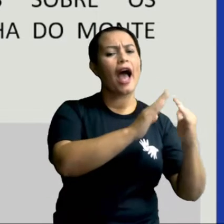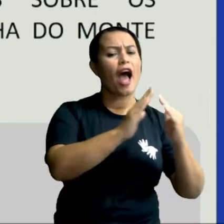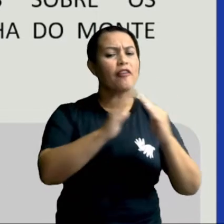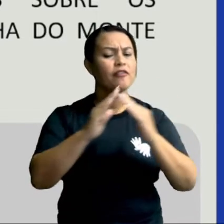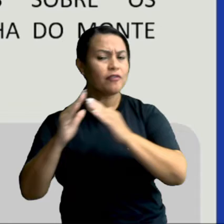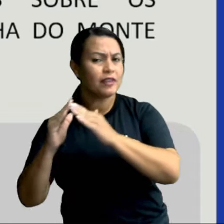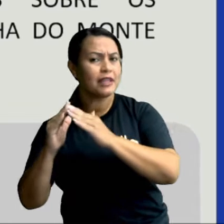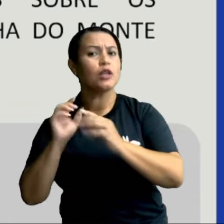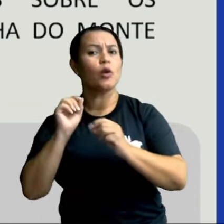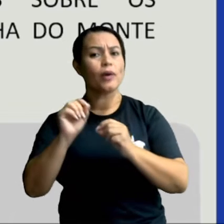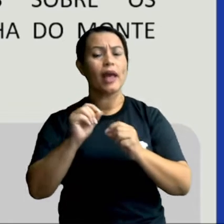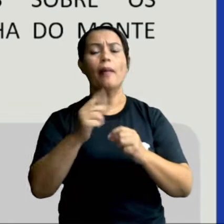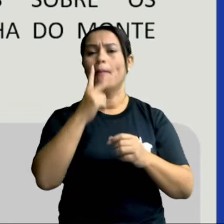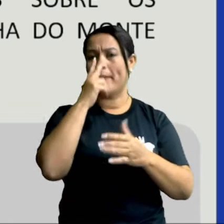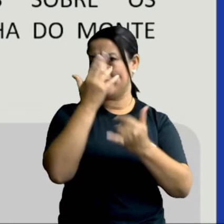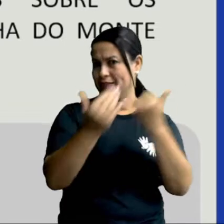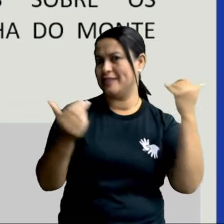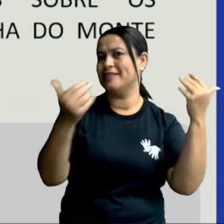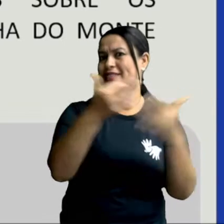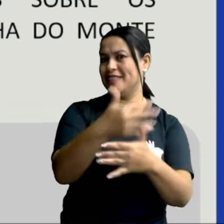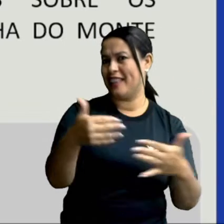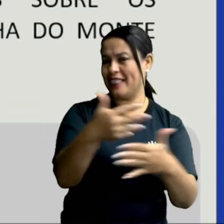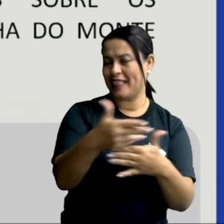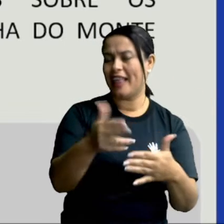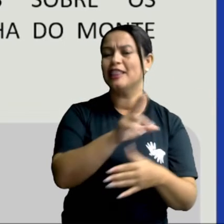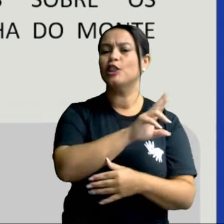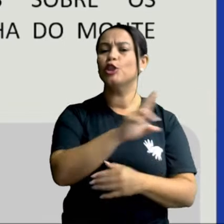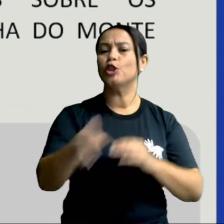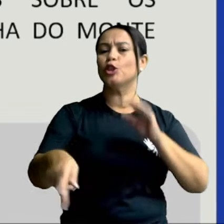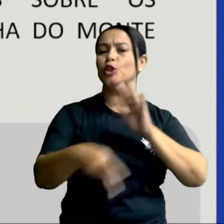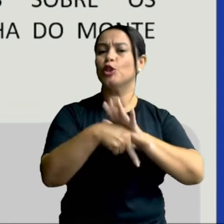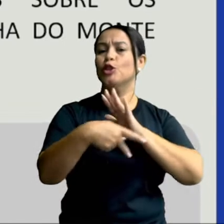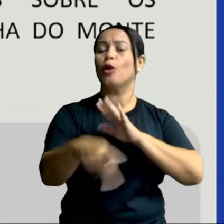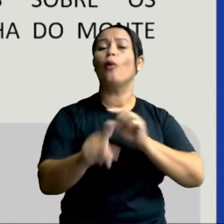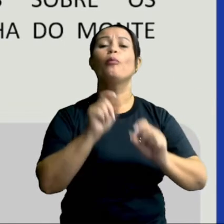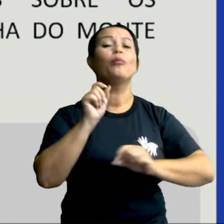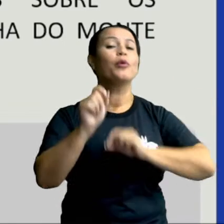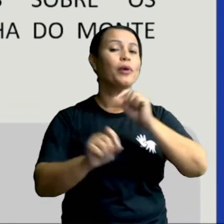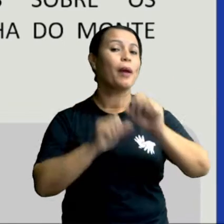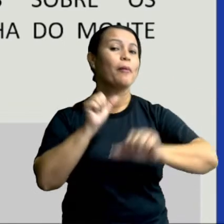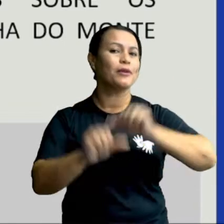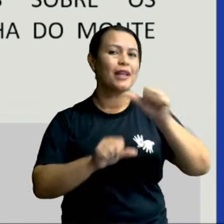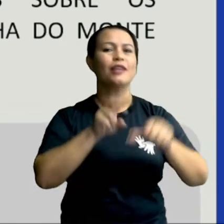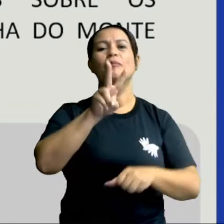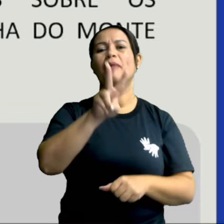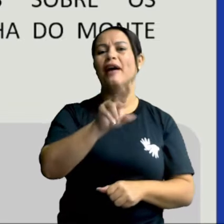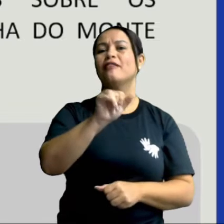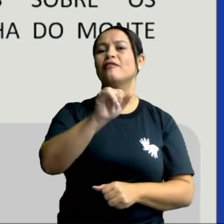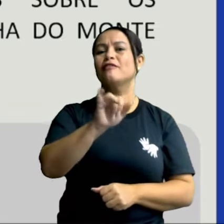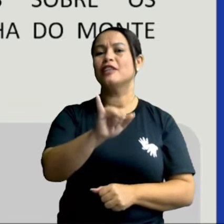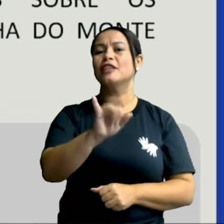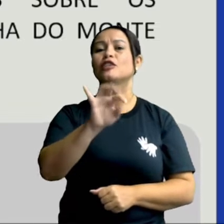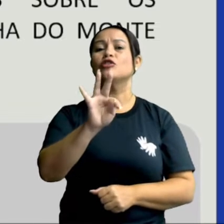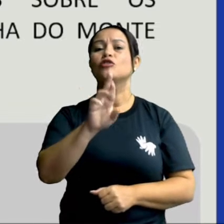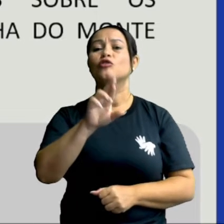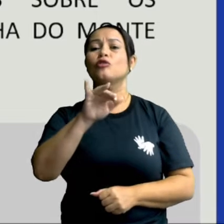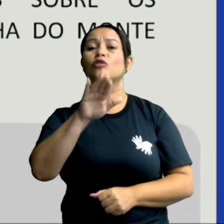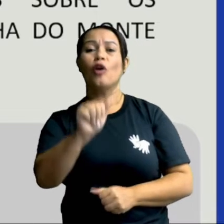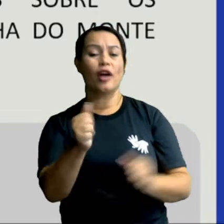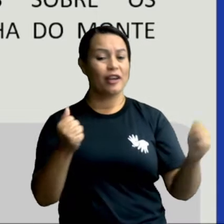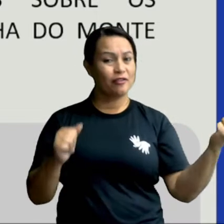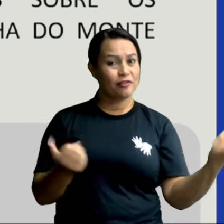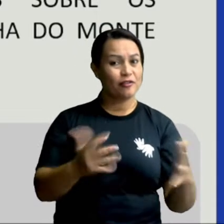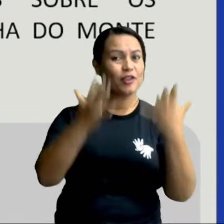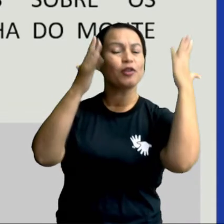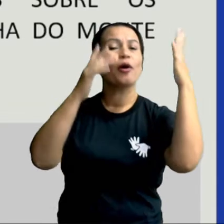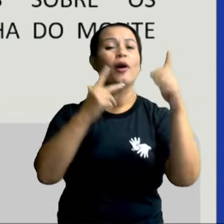à categoria de cidade, tendo seu nome sido mudado para Vitória, em homenagem à vitória